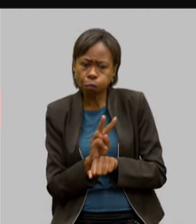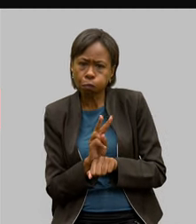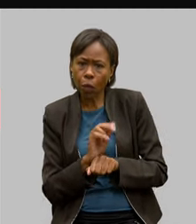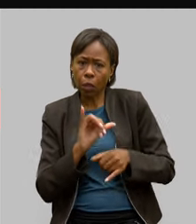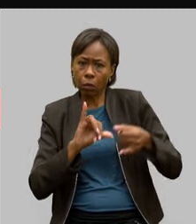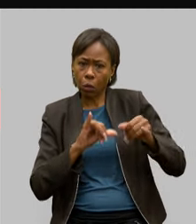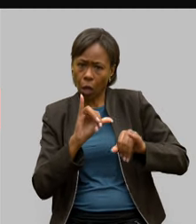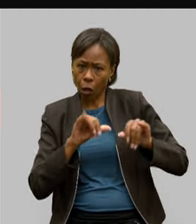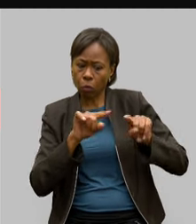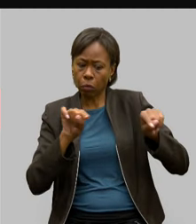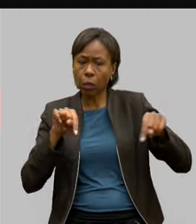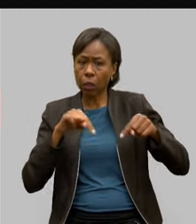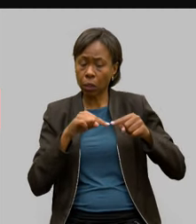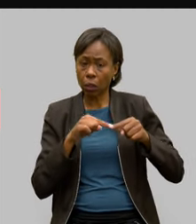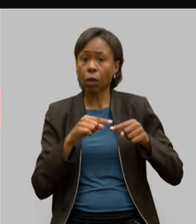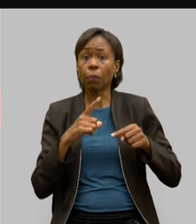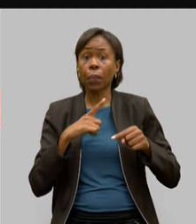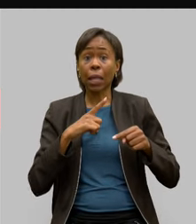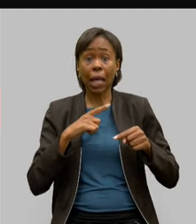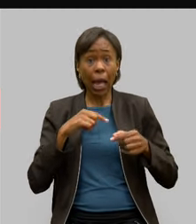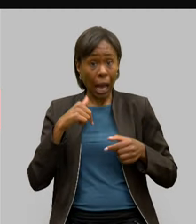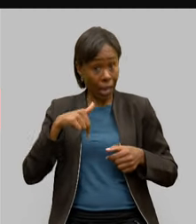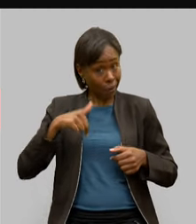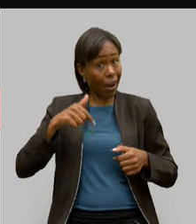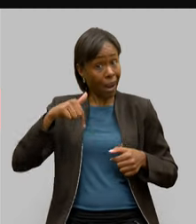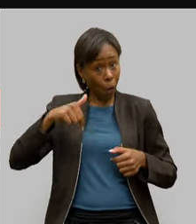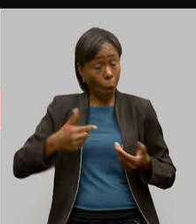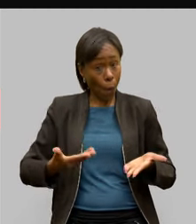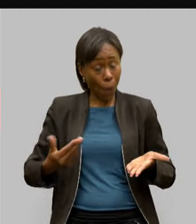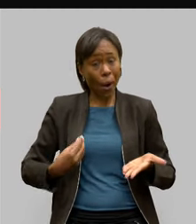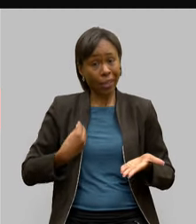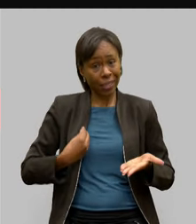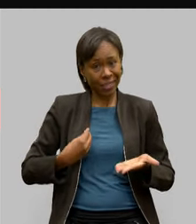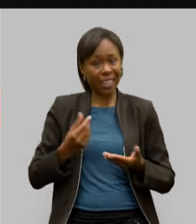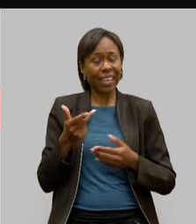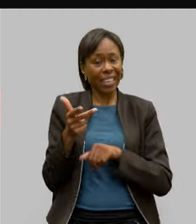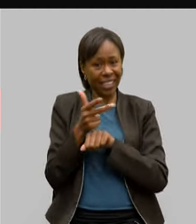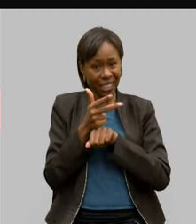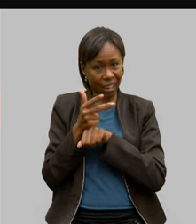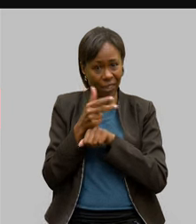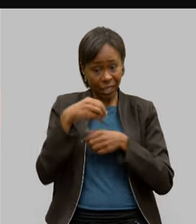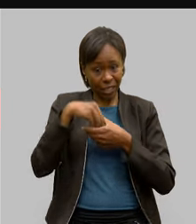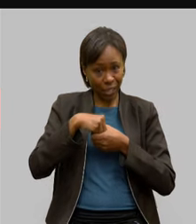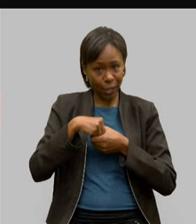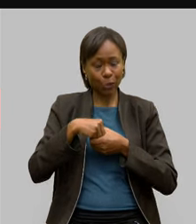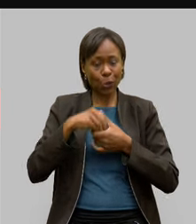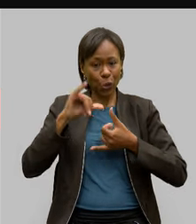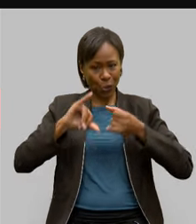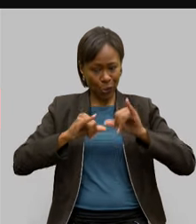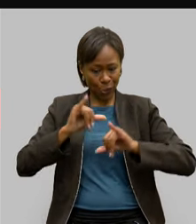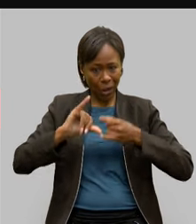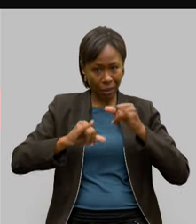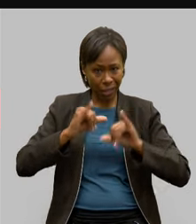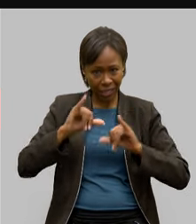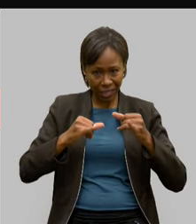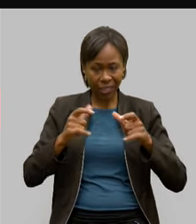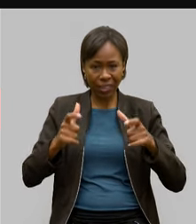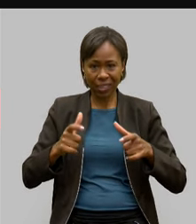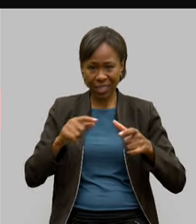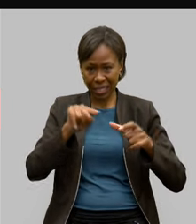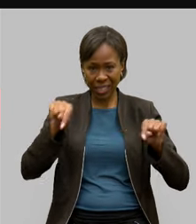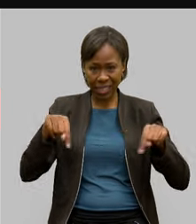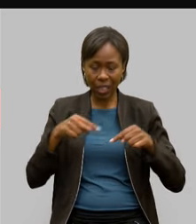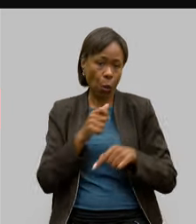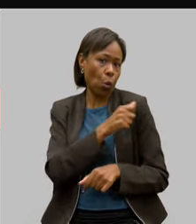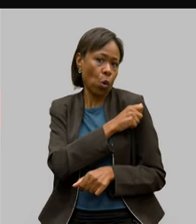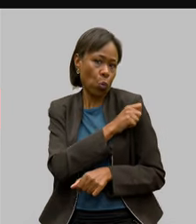inclusive tô aqui no laboratório nesse momento eu vim aqui para gravar especialmente aqui no meu laboratório hoje eh excepcionalmente meus alunos não estão